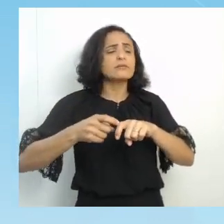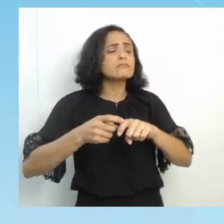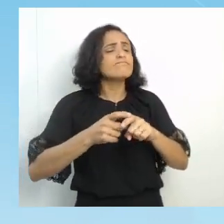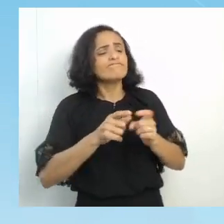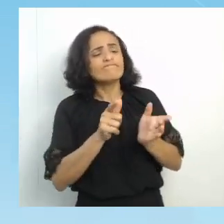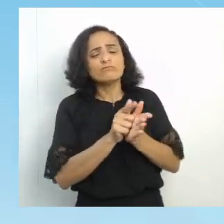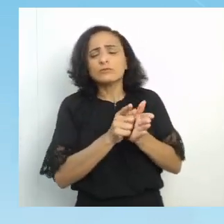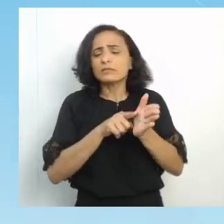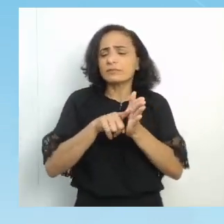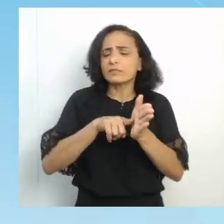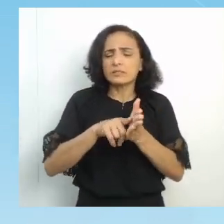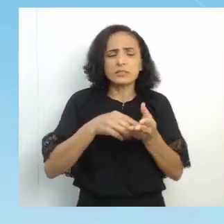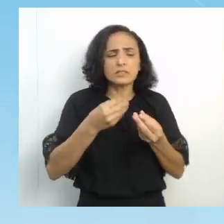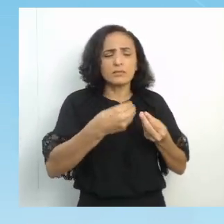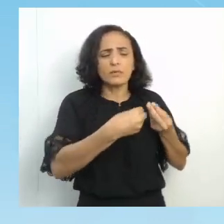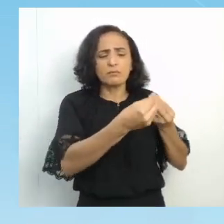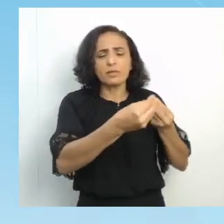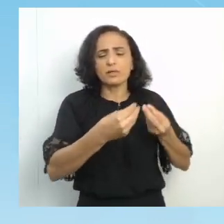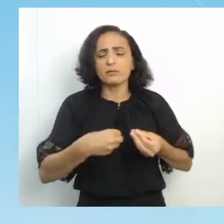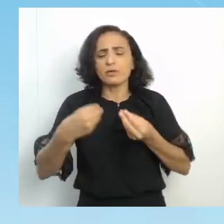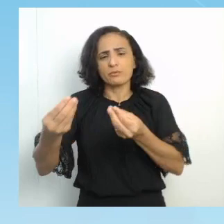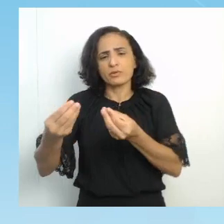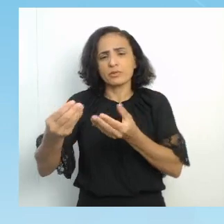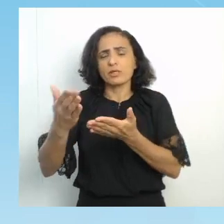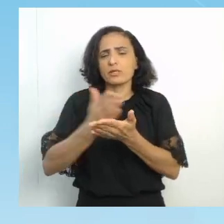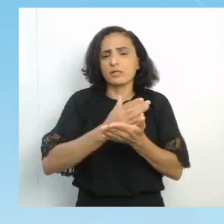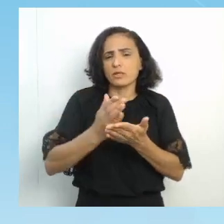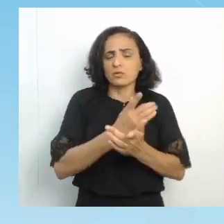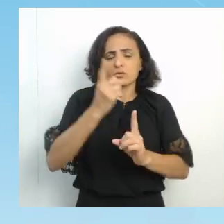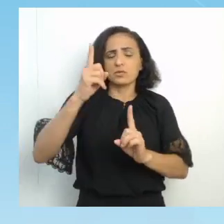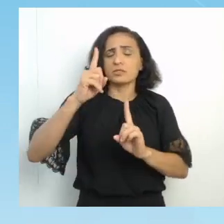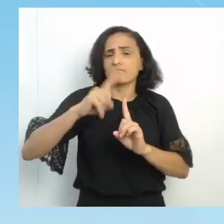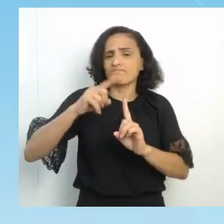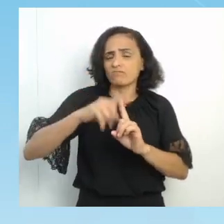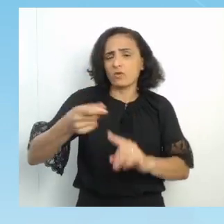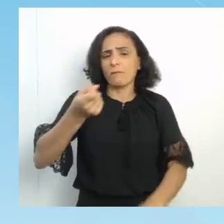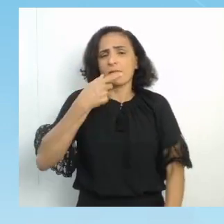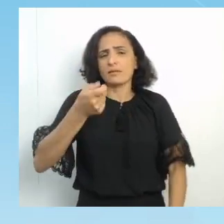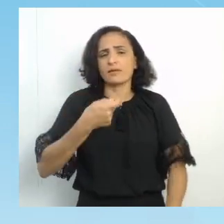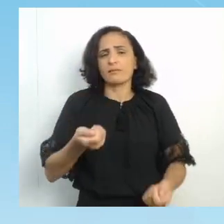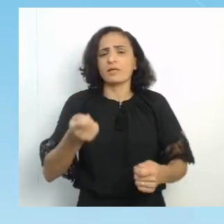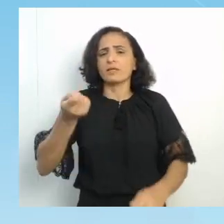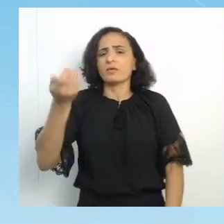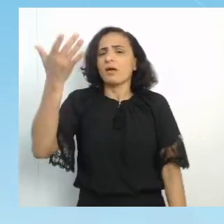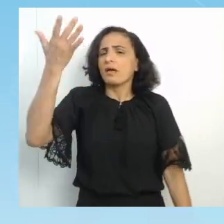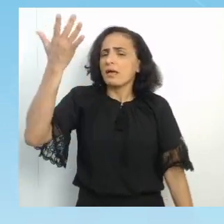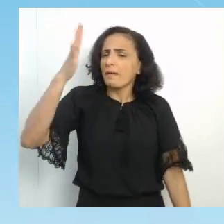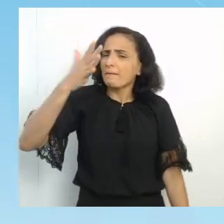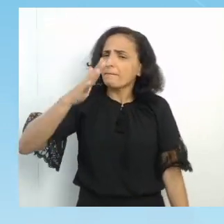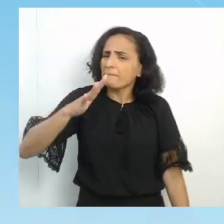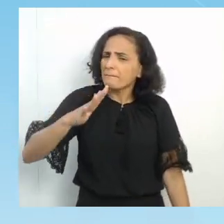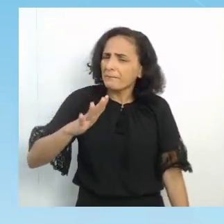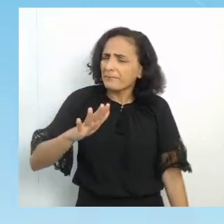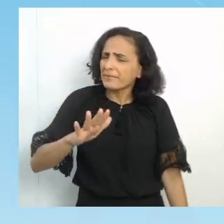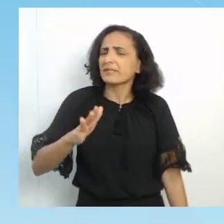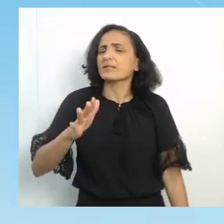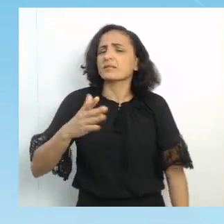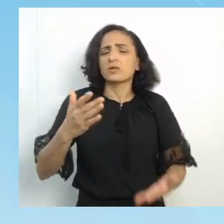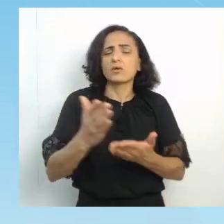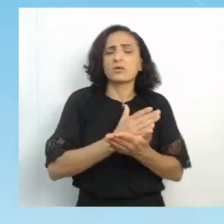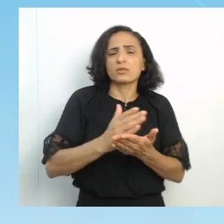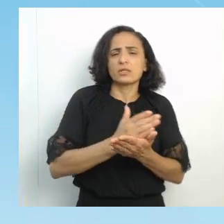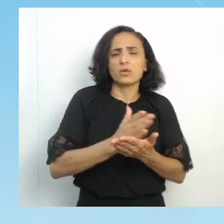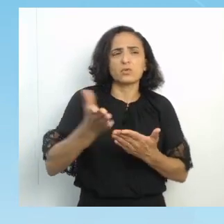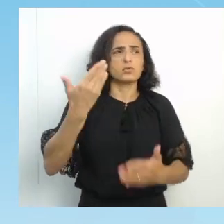ali um custo bem mais acessível do que o remédio ou o medicamento de